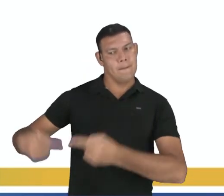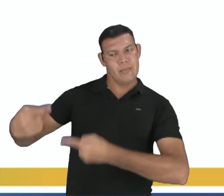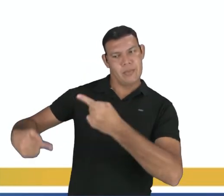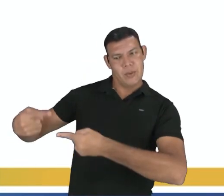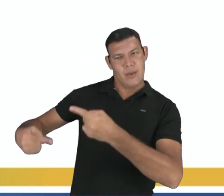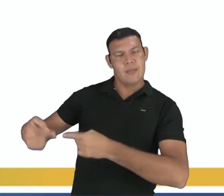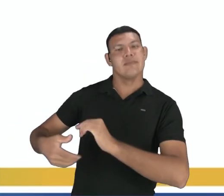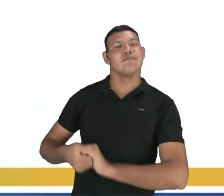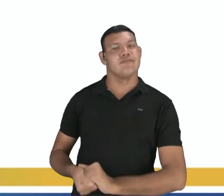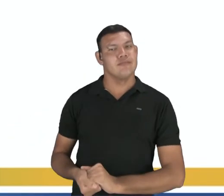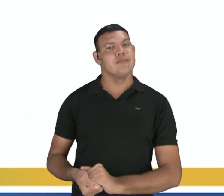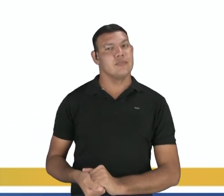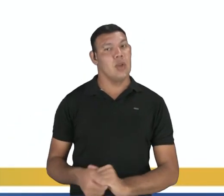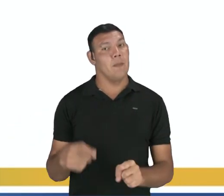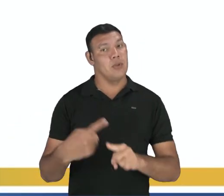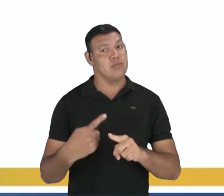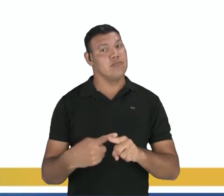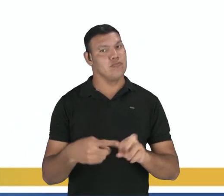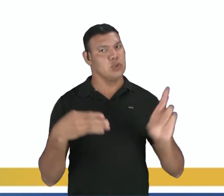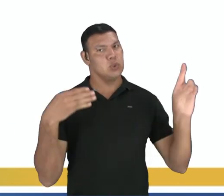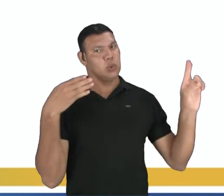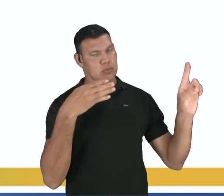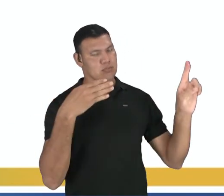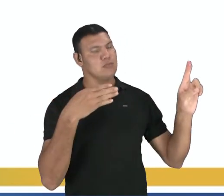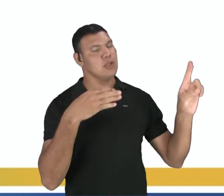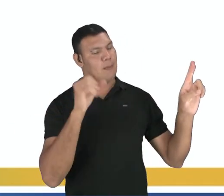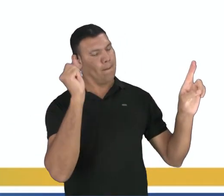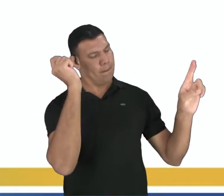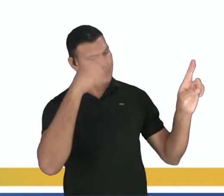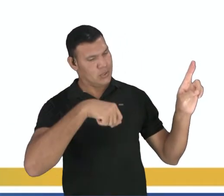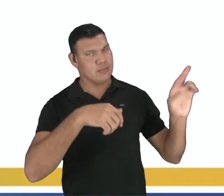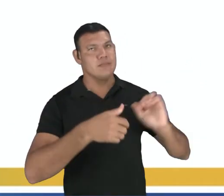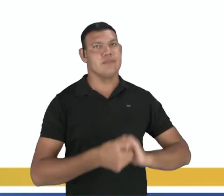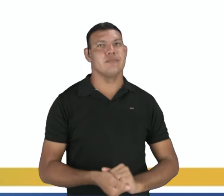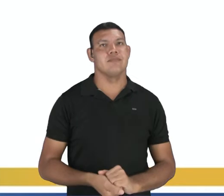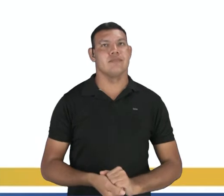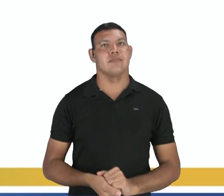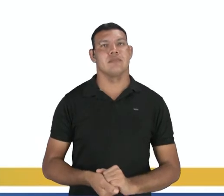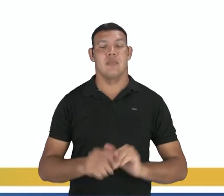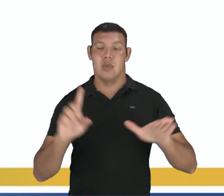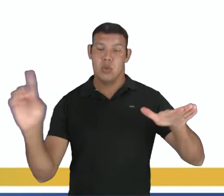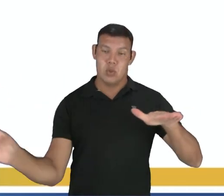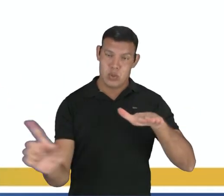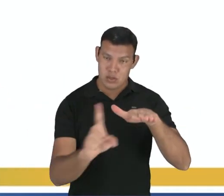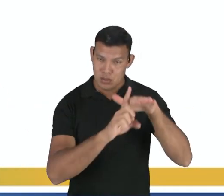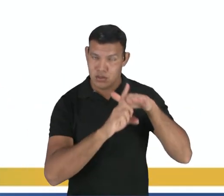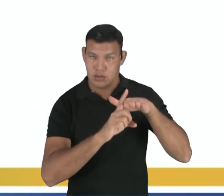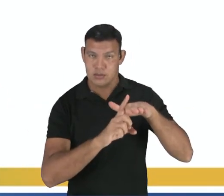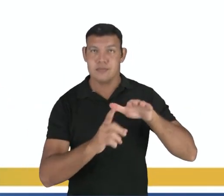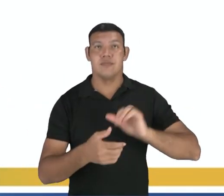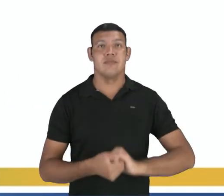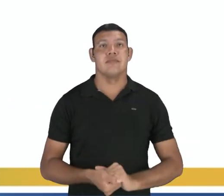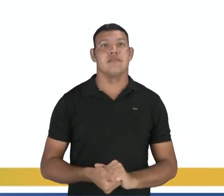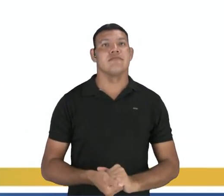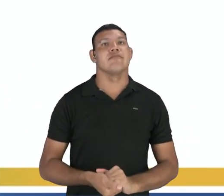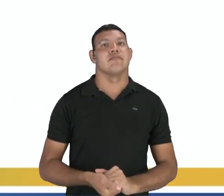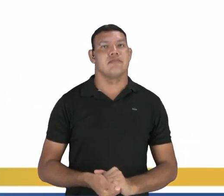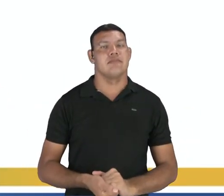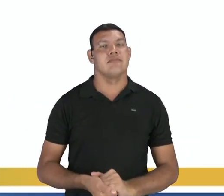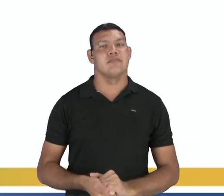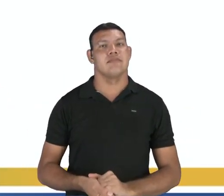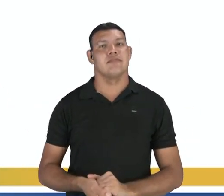né? Visto que eles são aí nossos representantes. E a inclusividade, né? Que é a inclusão, né? Incluir todas